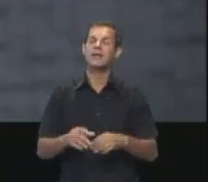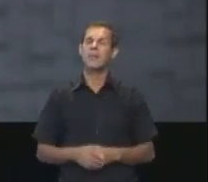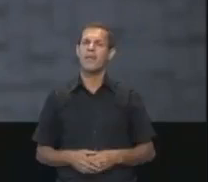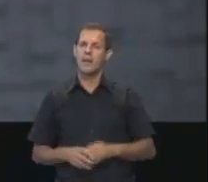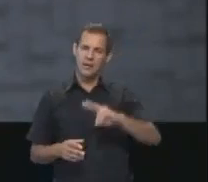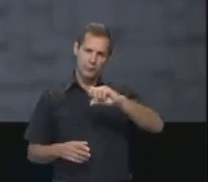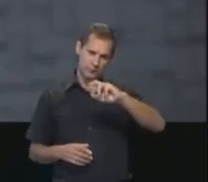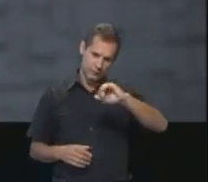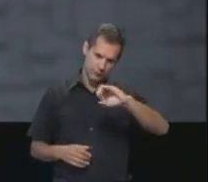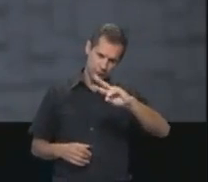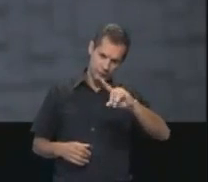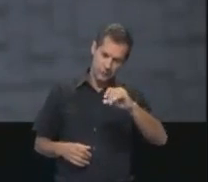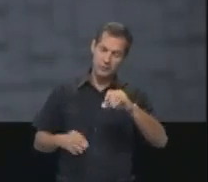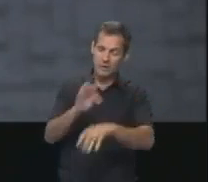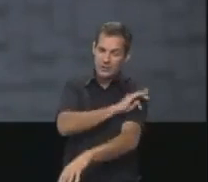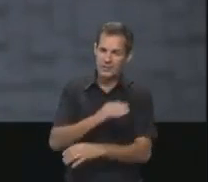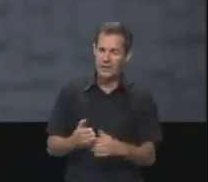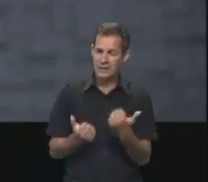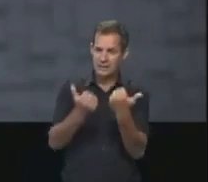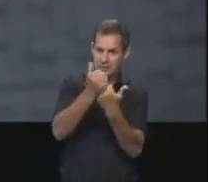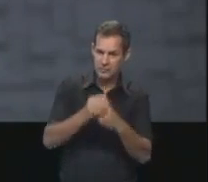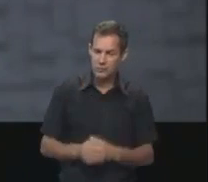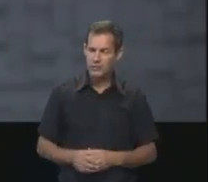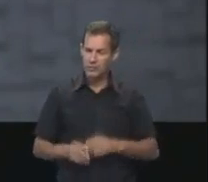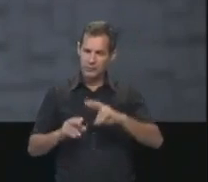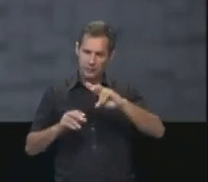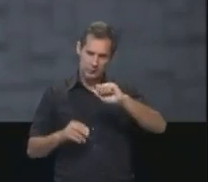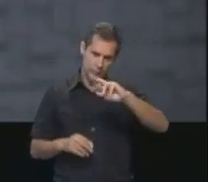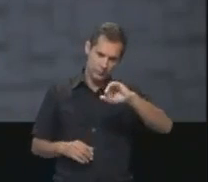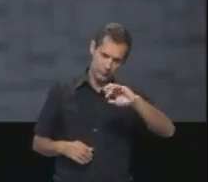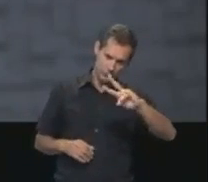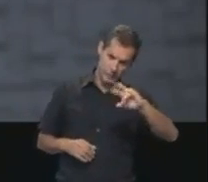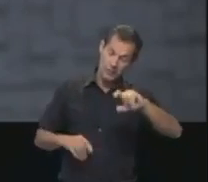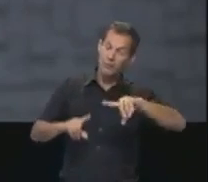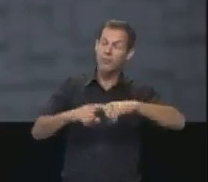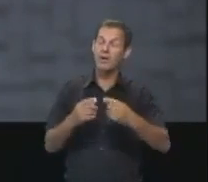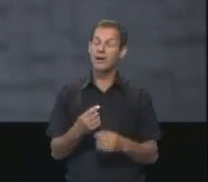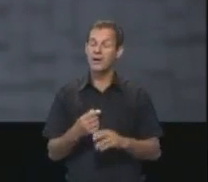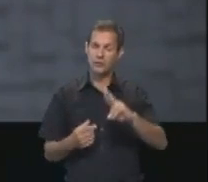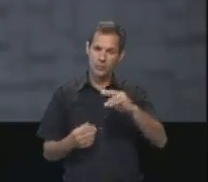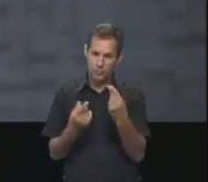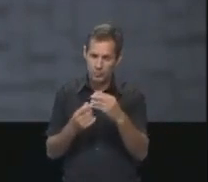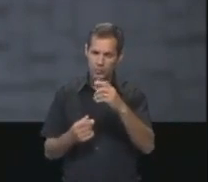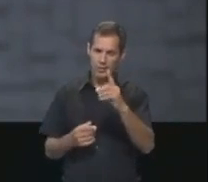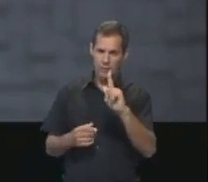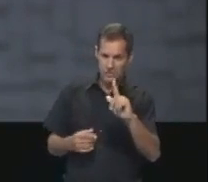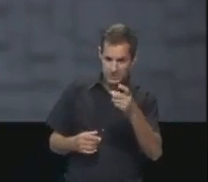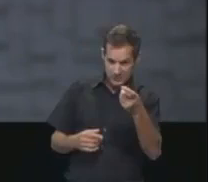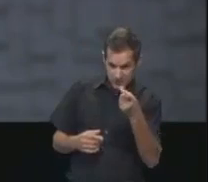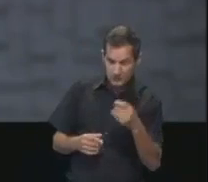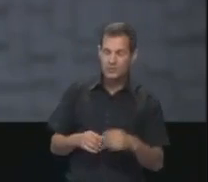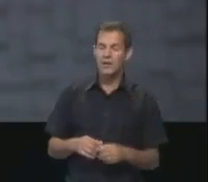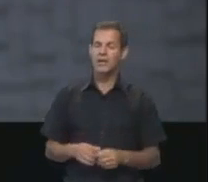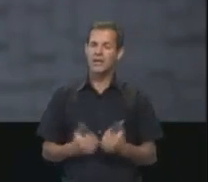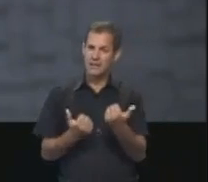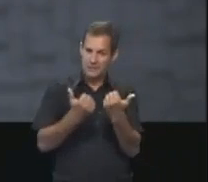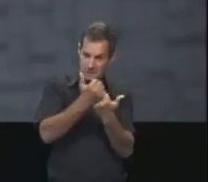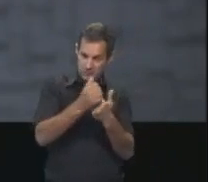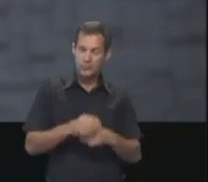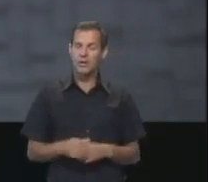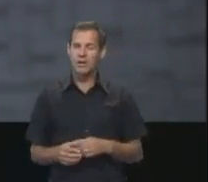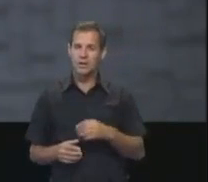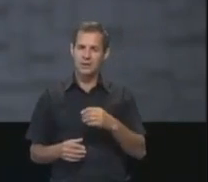é uma variação da técnica de mudança de variáveis. Mas ao invés de u ser igual a gx, na